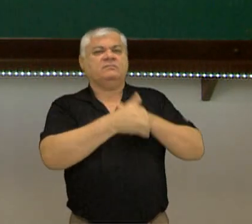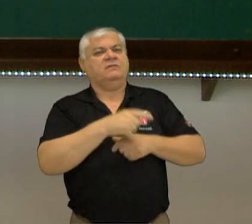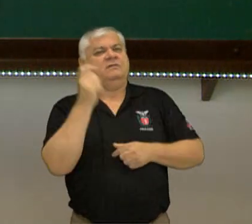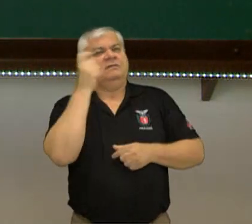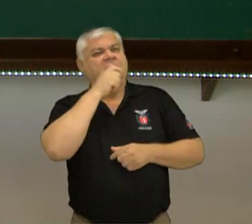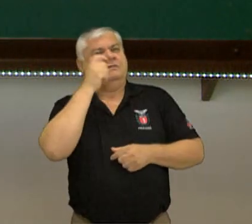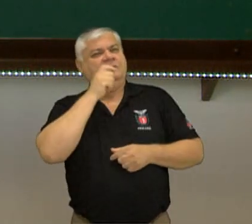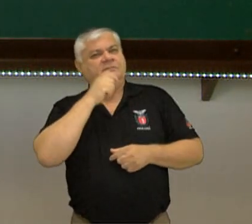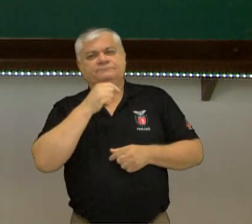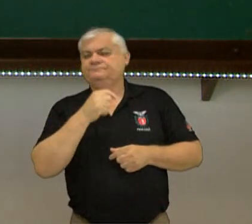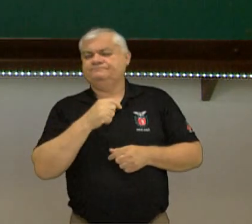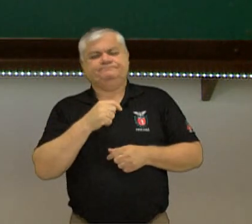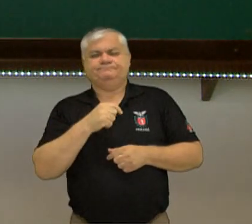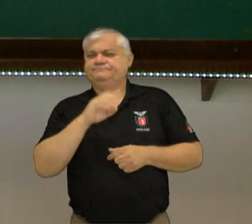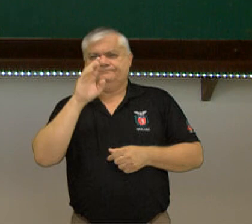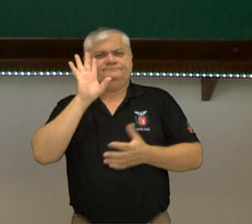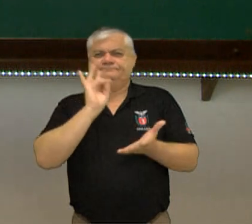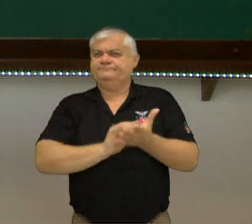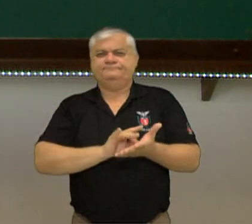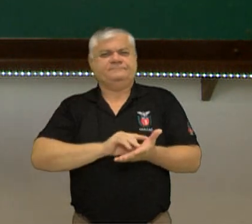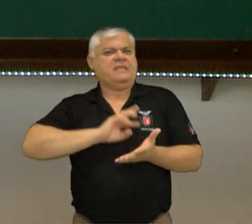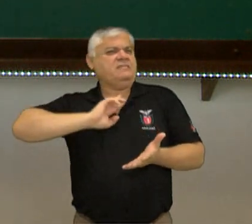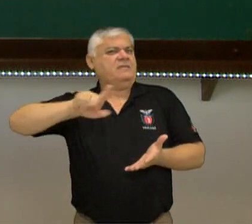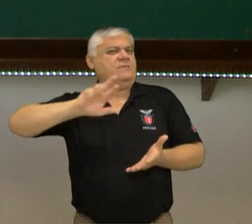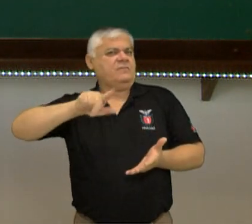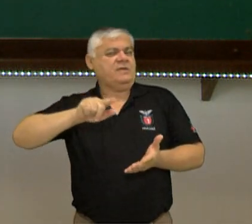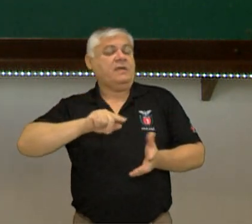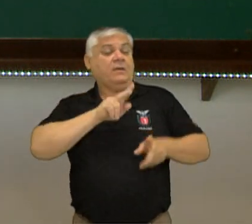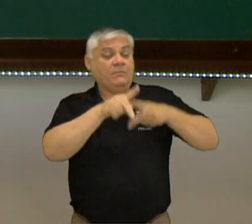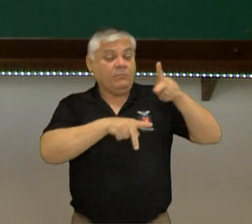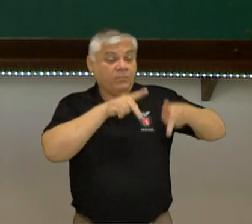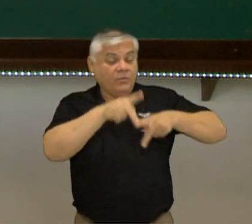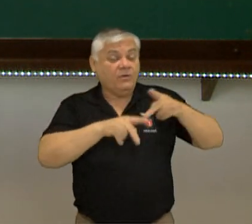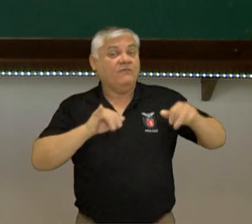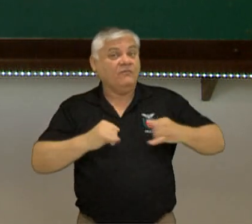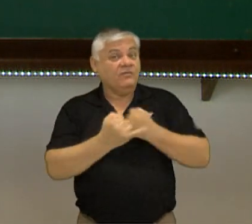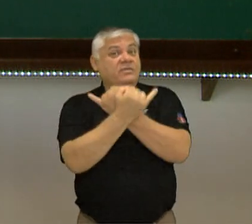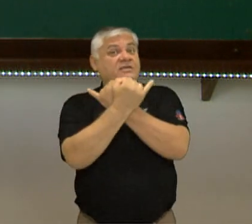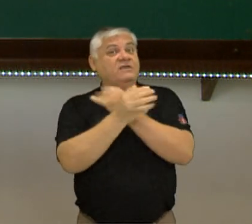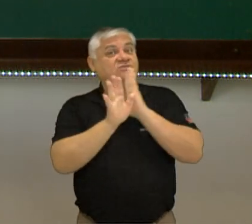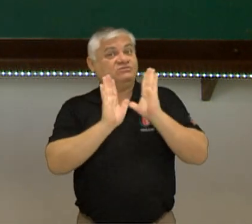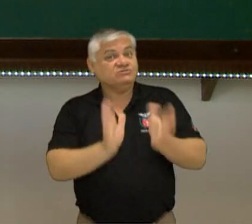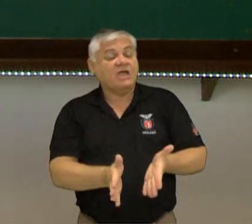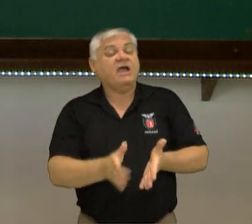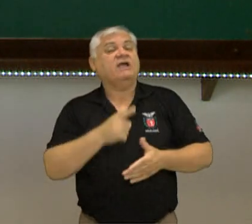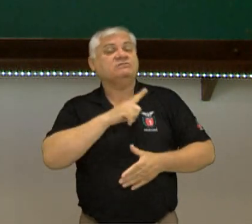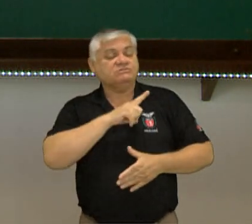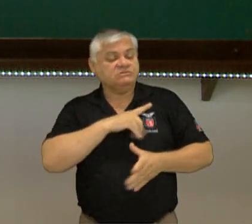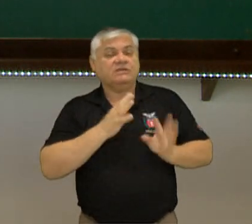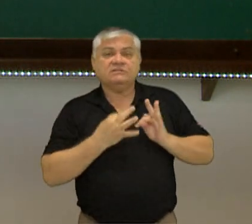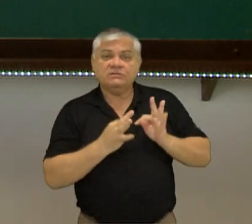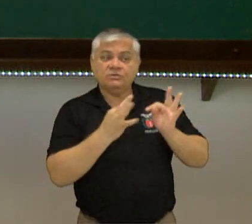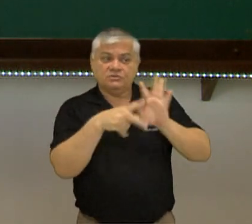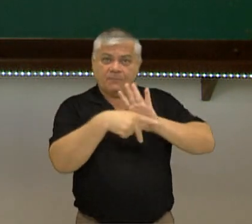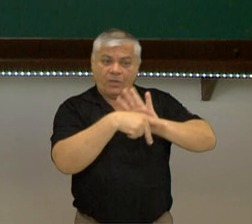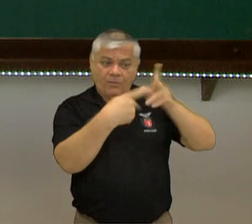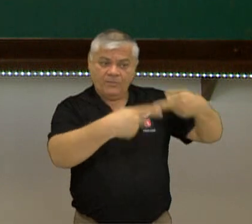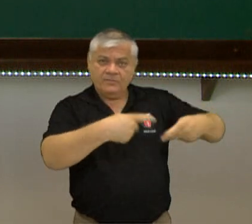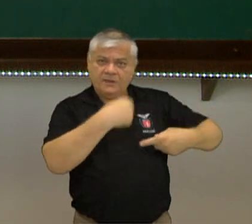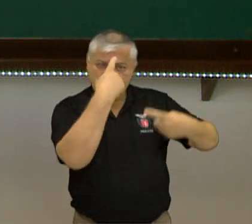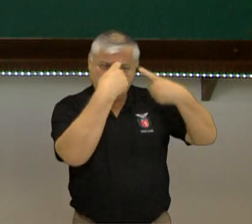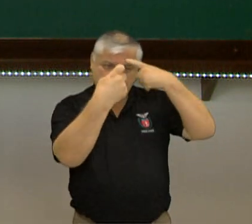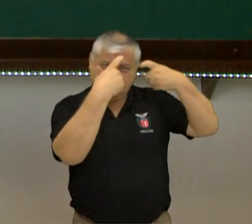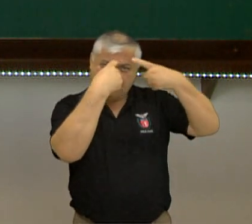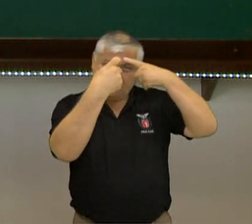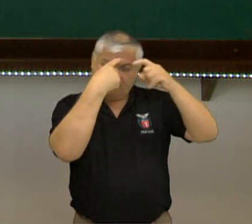gente precisa desconstruir. Os povos que habitavam a América, a exemplo dos incas, tinham uma tecnologia avançada para o